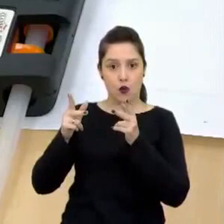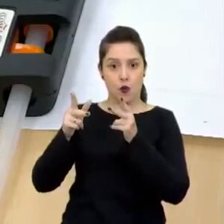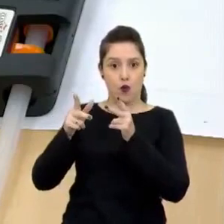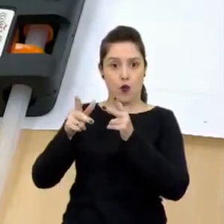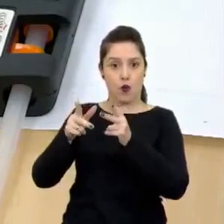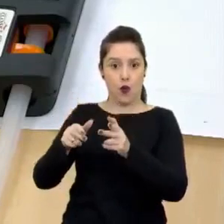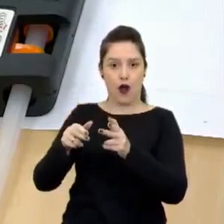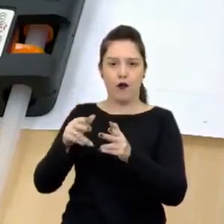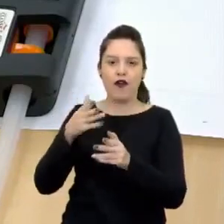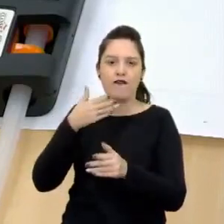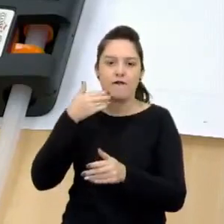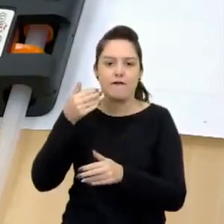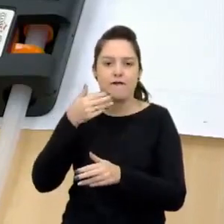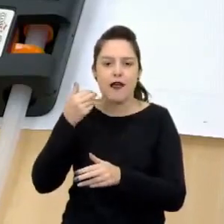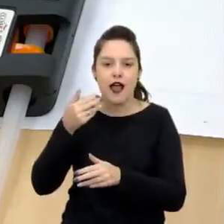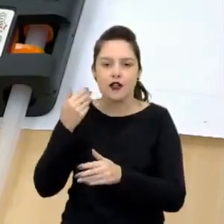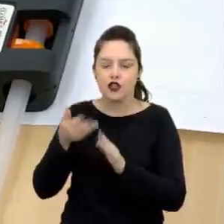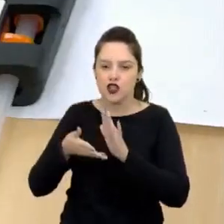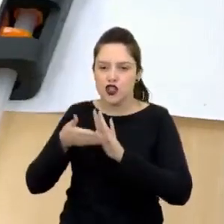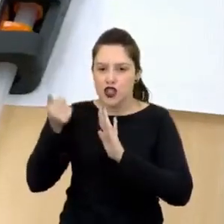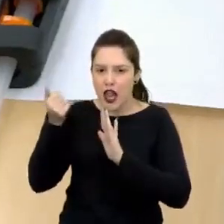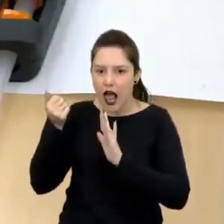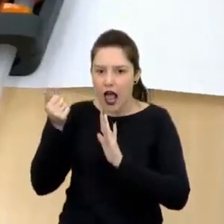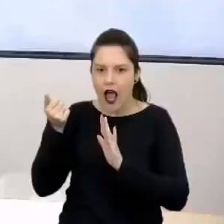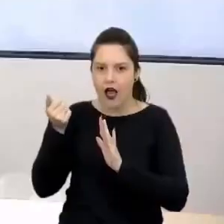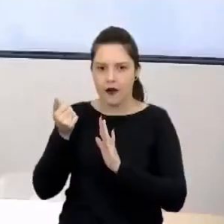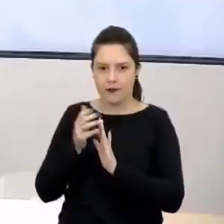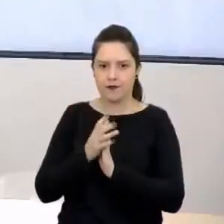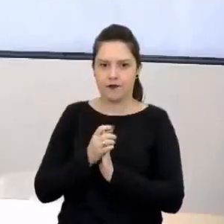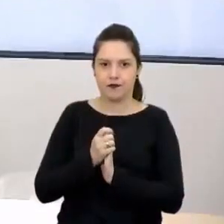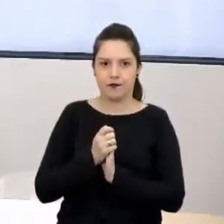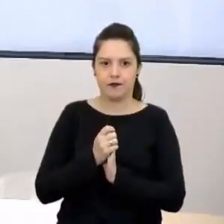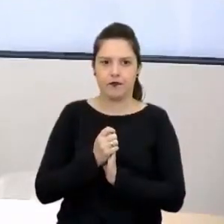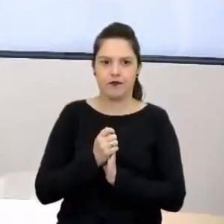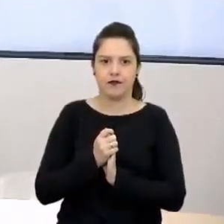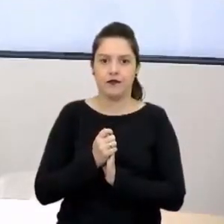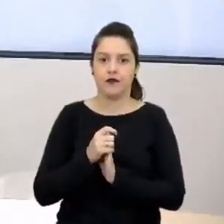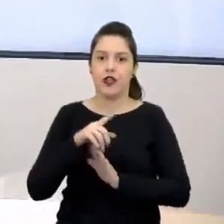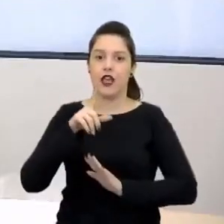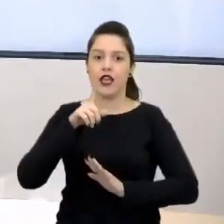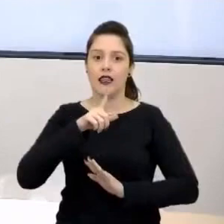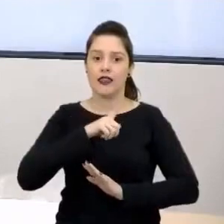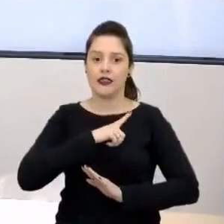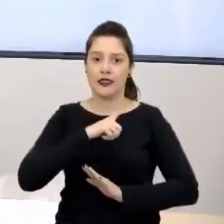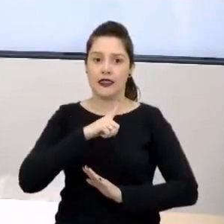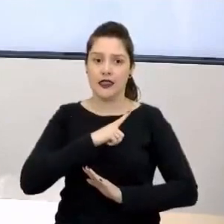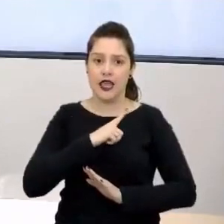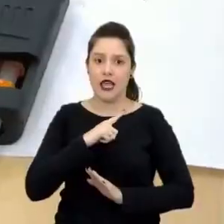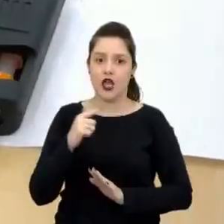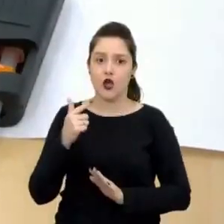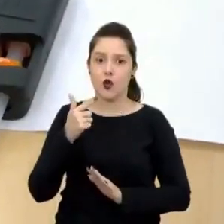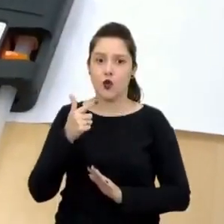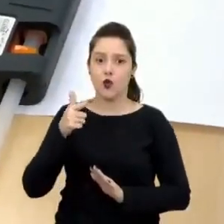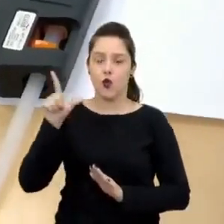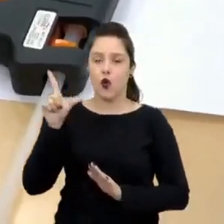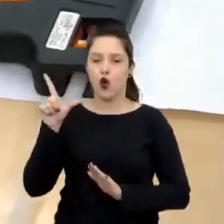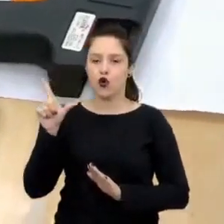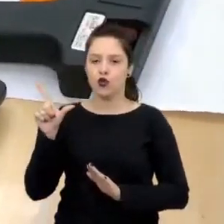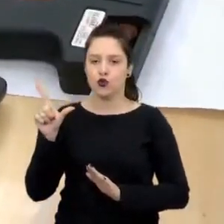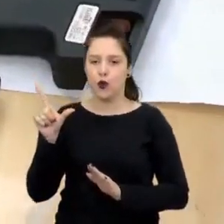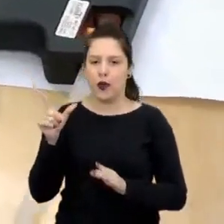os unitários. Até que tá soltando fácil. E a gente tem esses daqui que vêm até mais juntinhos,